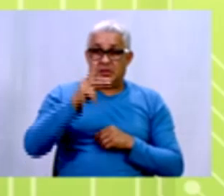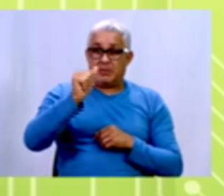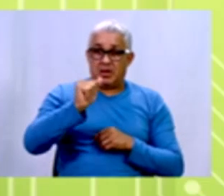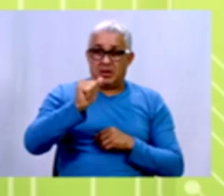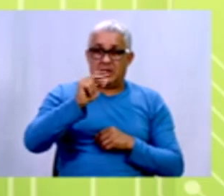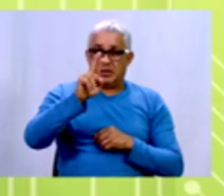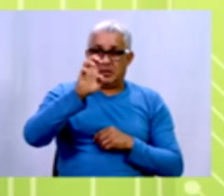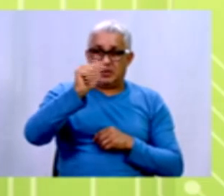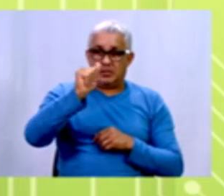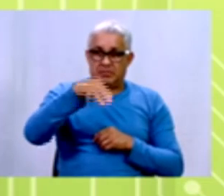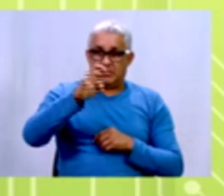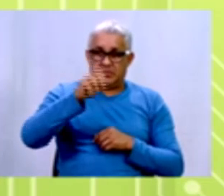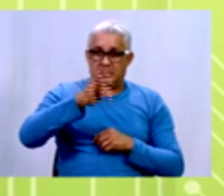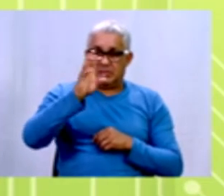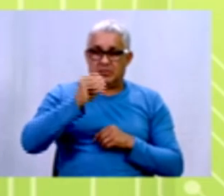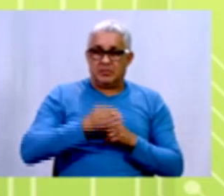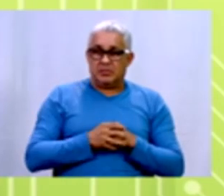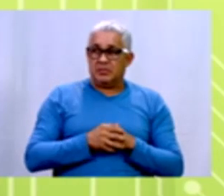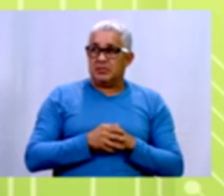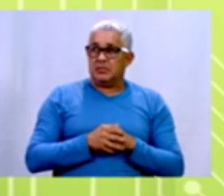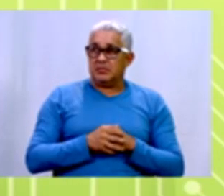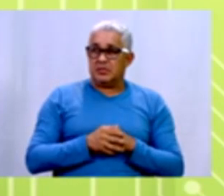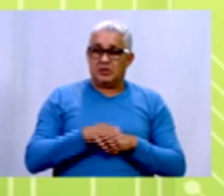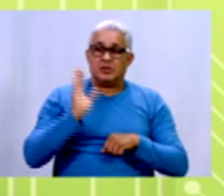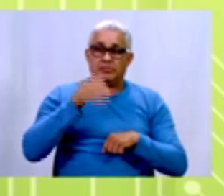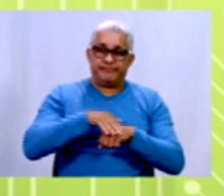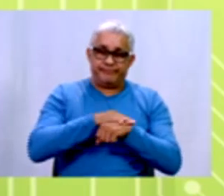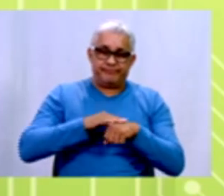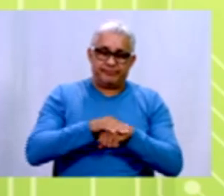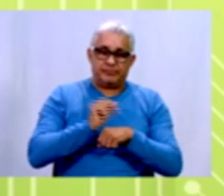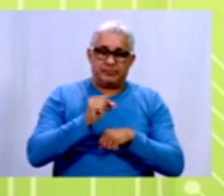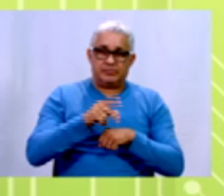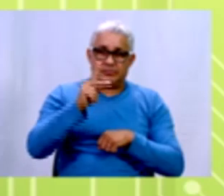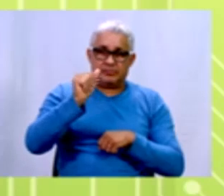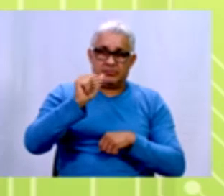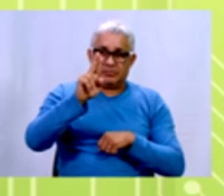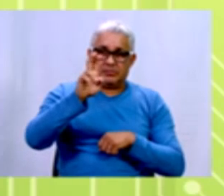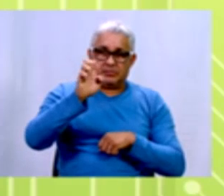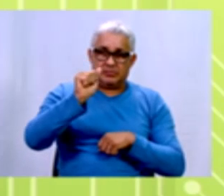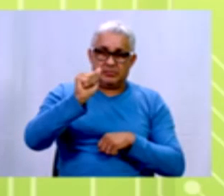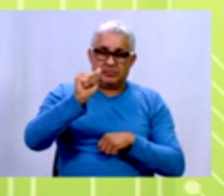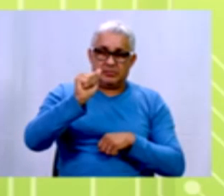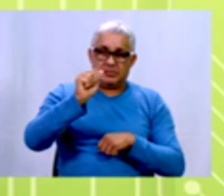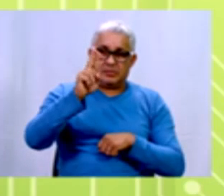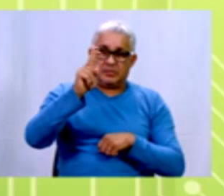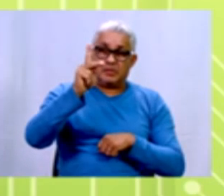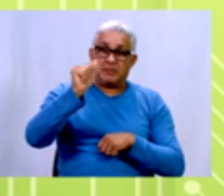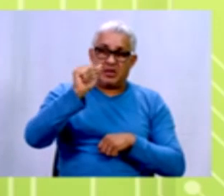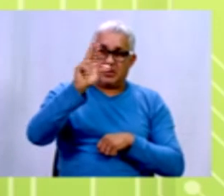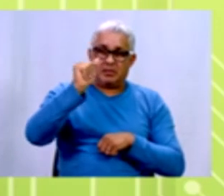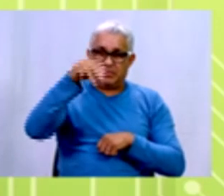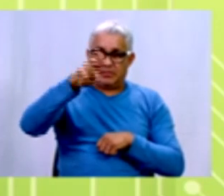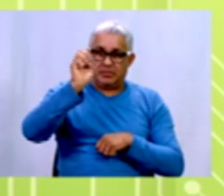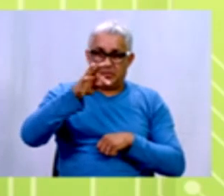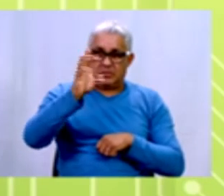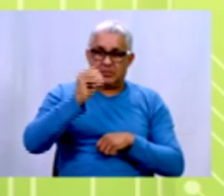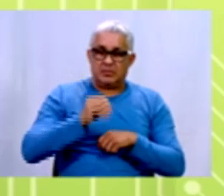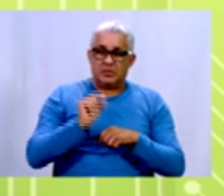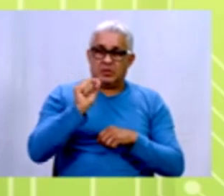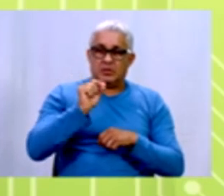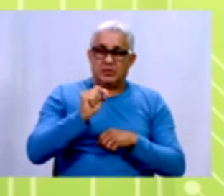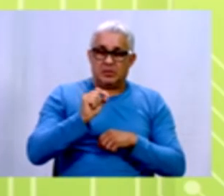extremamente relevante, conversamos a respeito disso, né, que é um ponto